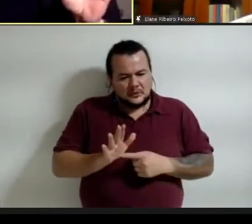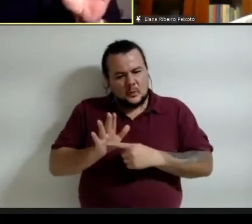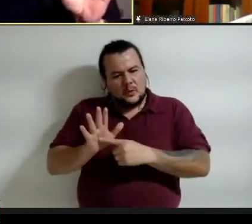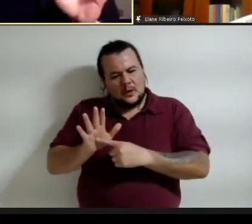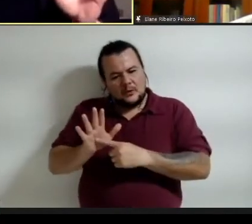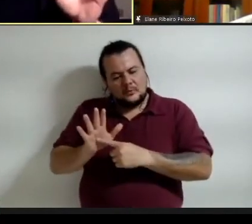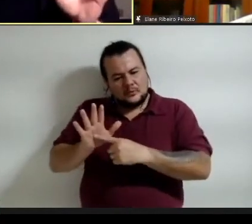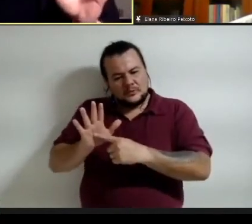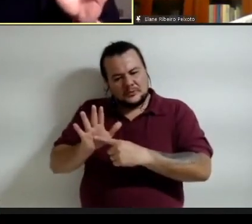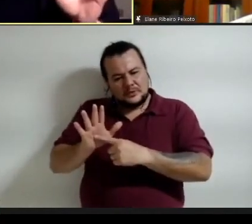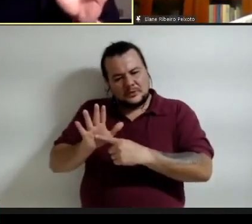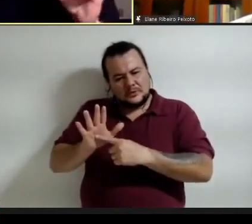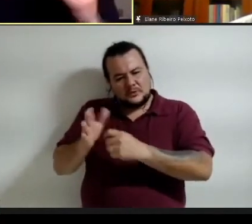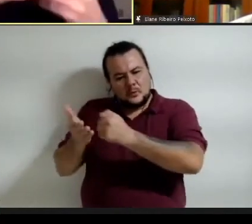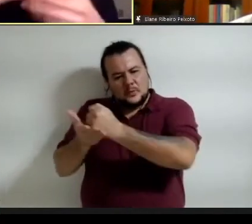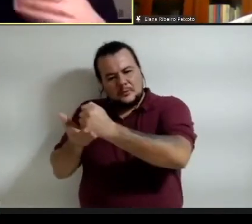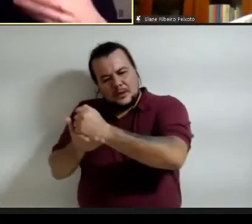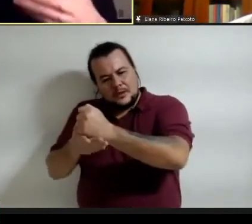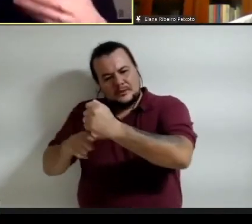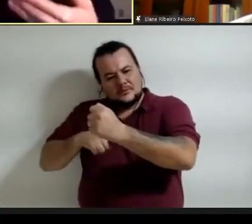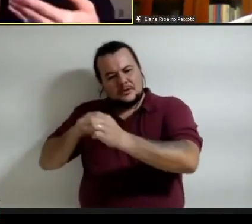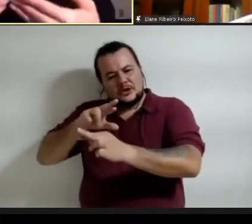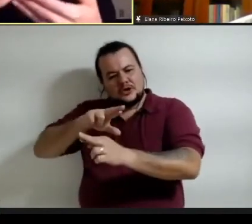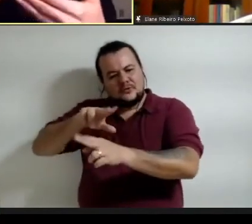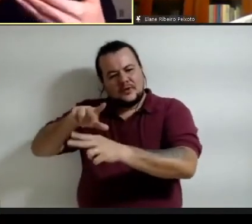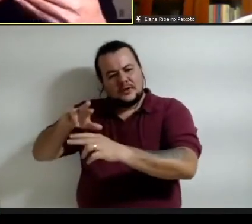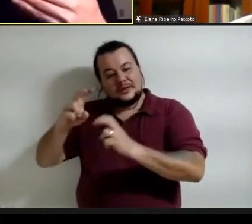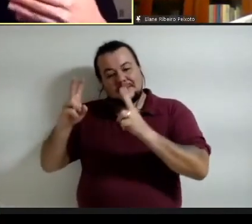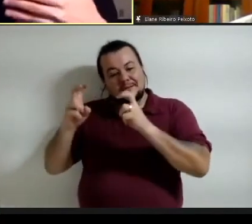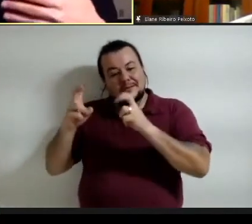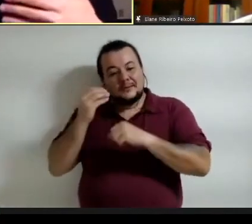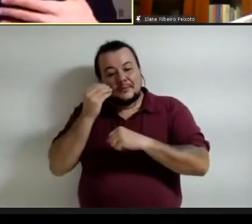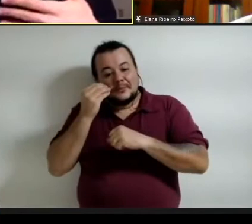a gente tem diversos temas, para a gente tentar ajudar